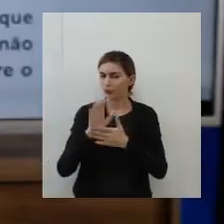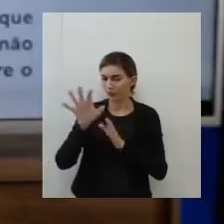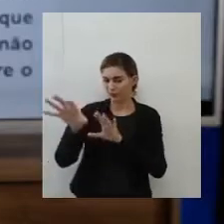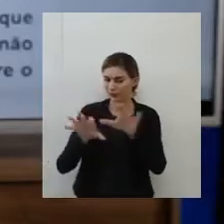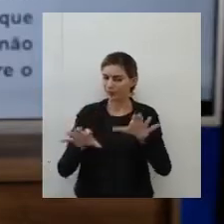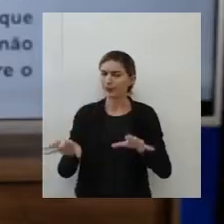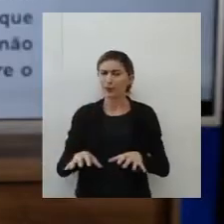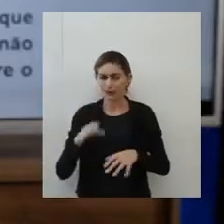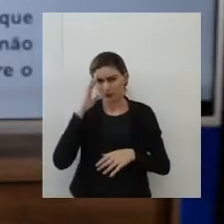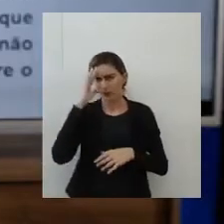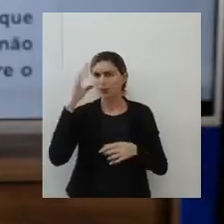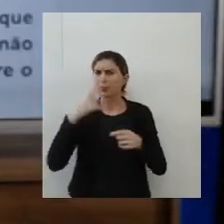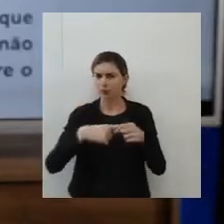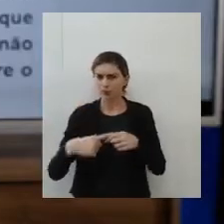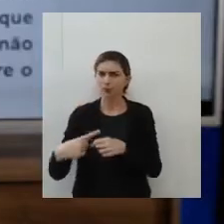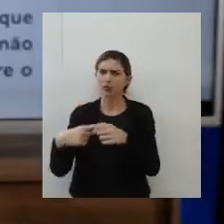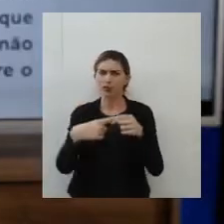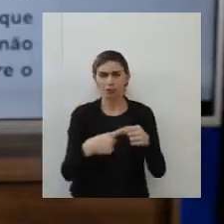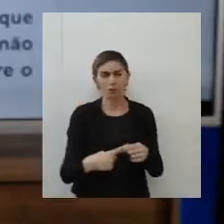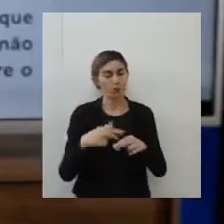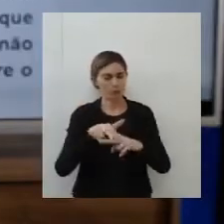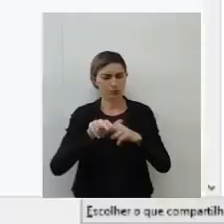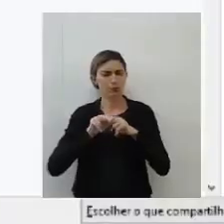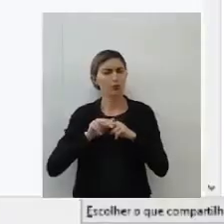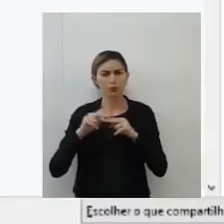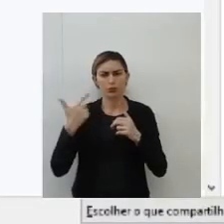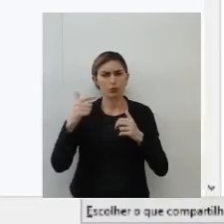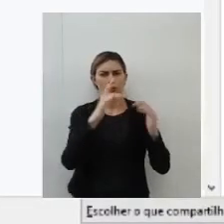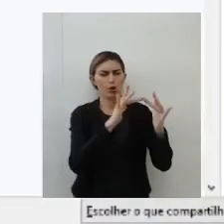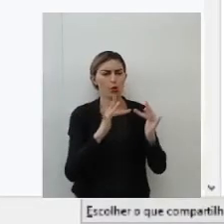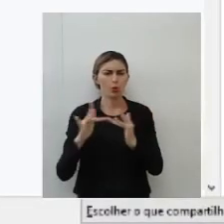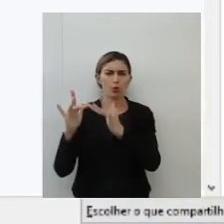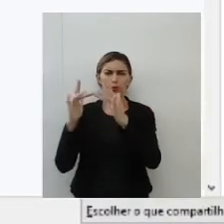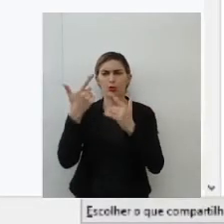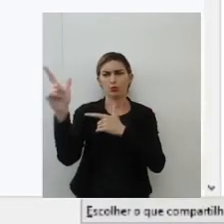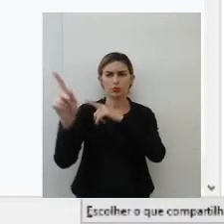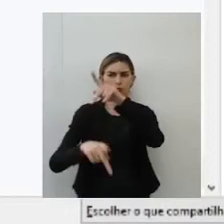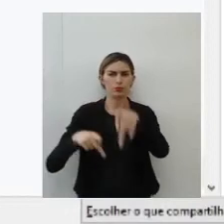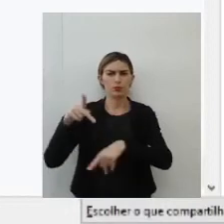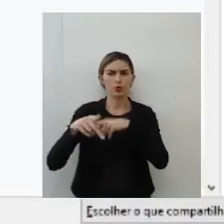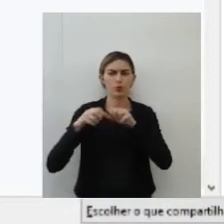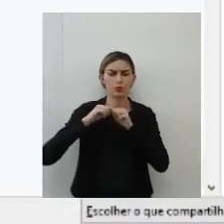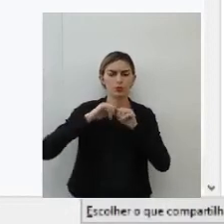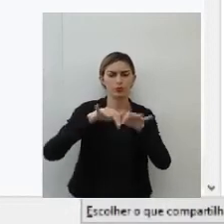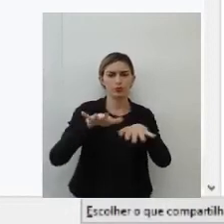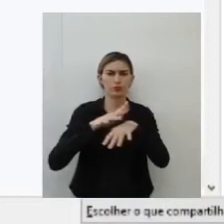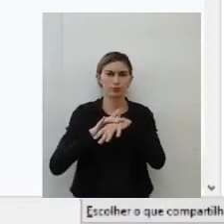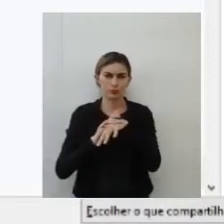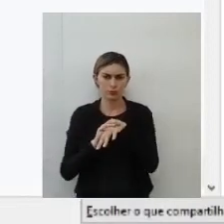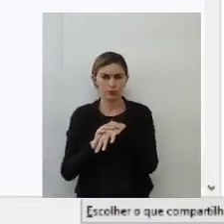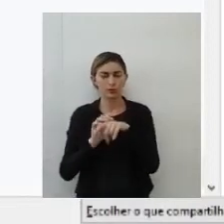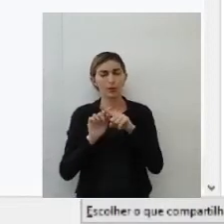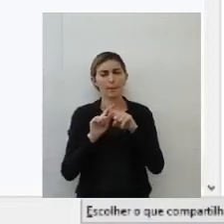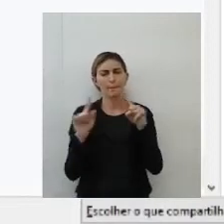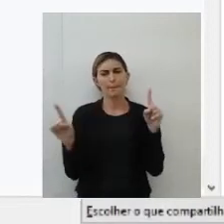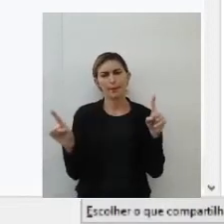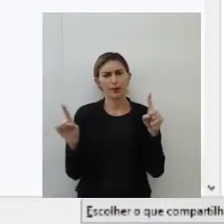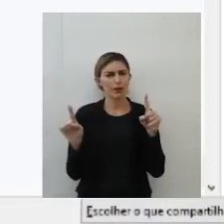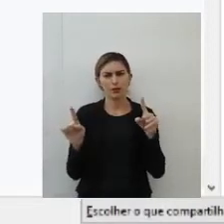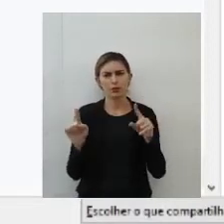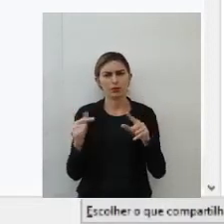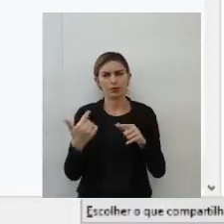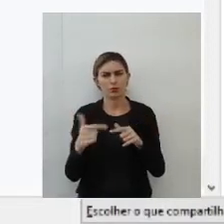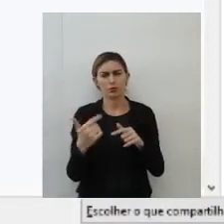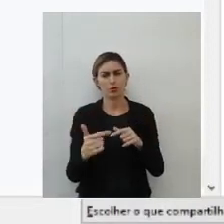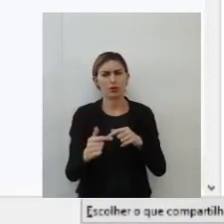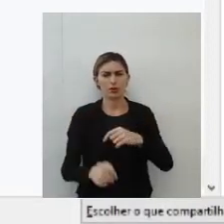regiões, principalmente interioranas. E por isso não havia contato com outros povos que pudessem passar a doença. Mas não é